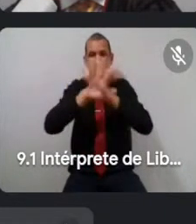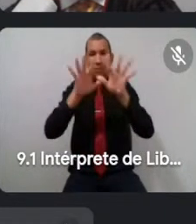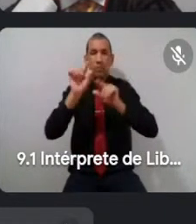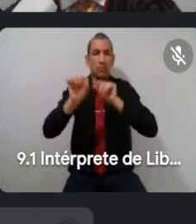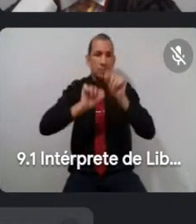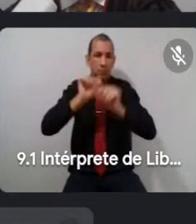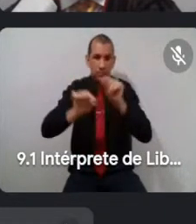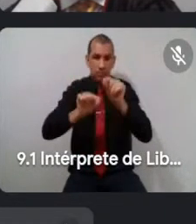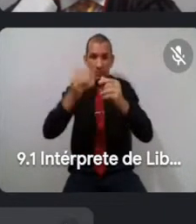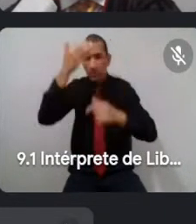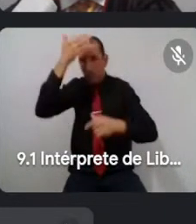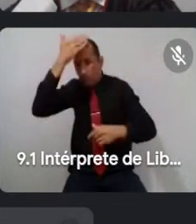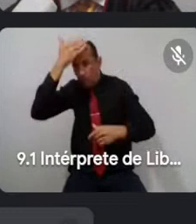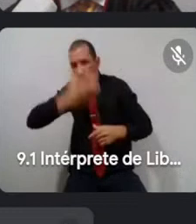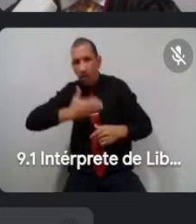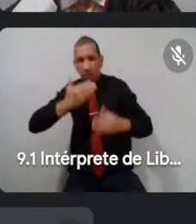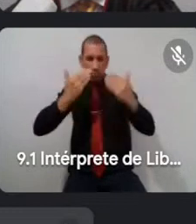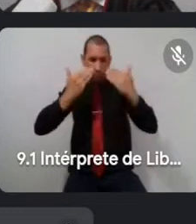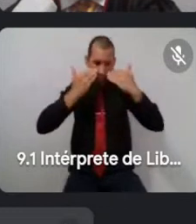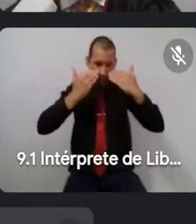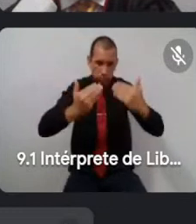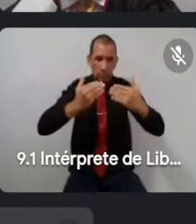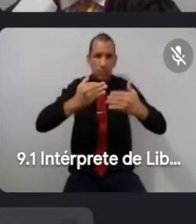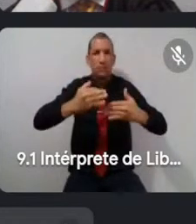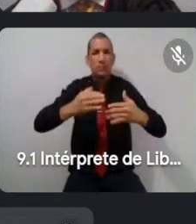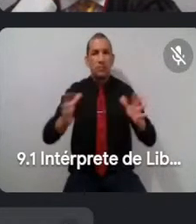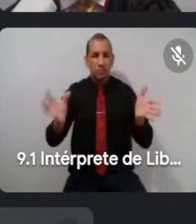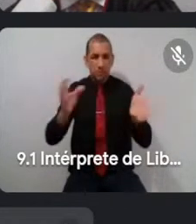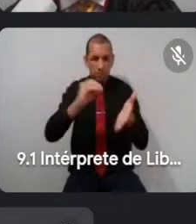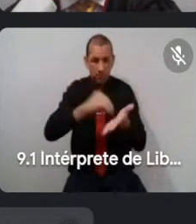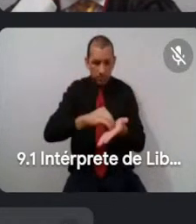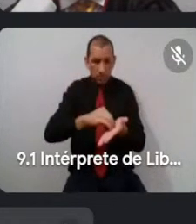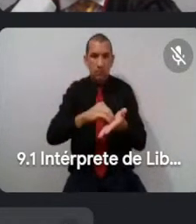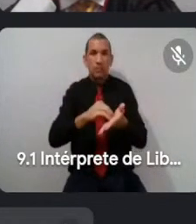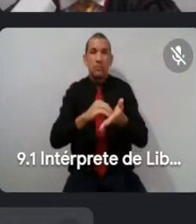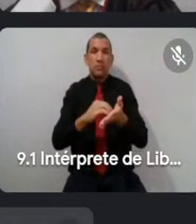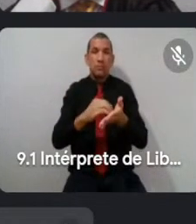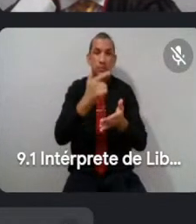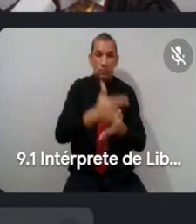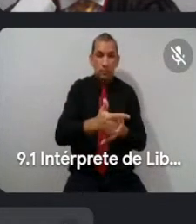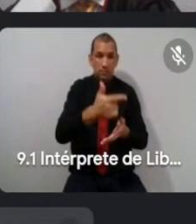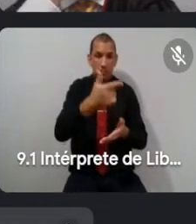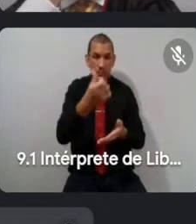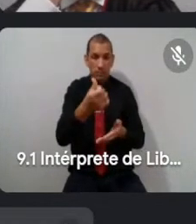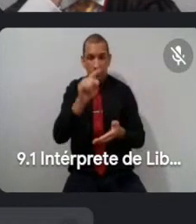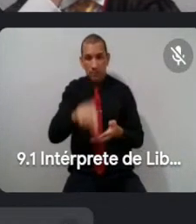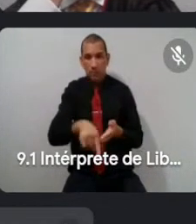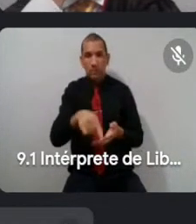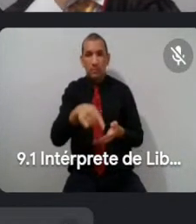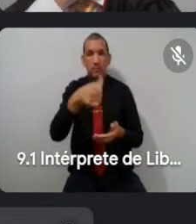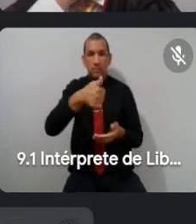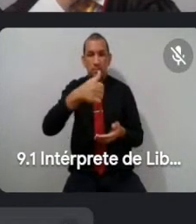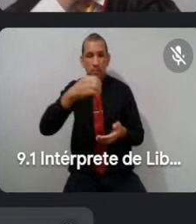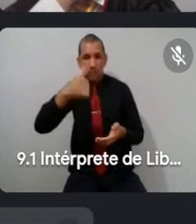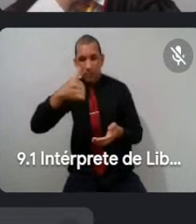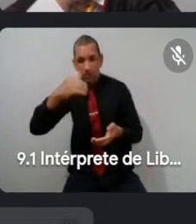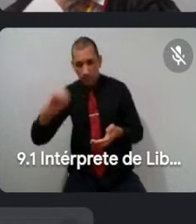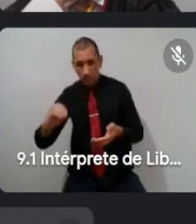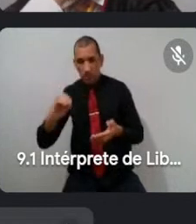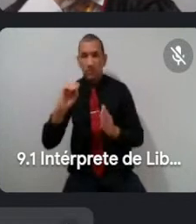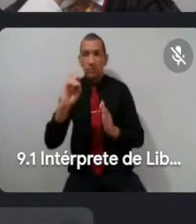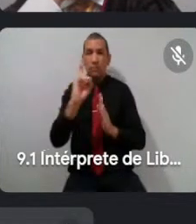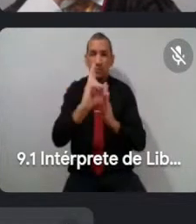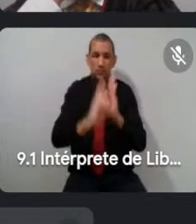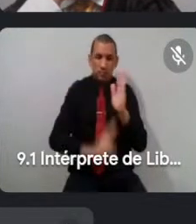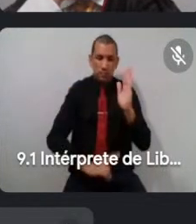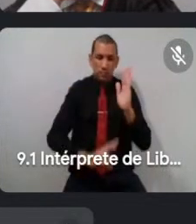a prova exclusivamente testemunhal isso em julgado no Agravo regimental no resp 26 110 relatoria do excelência o ministro Arnaldo